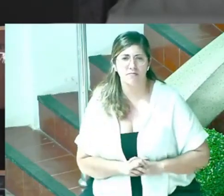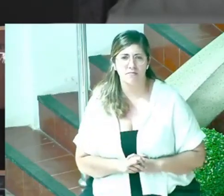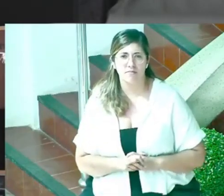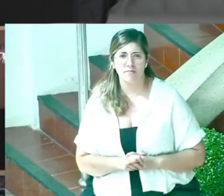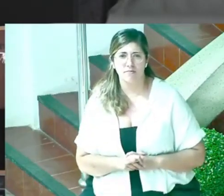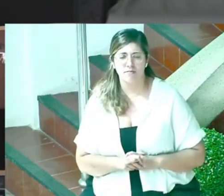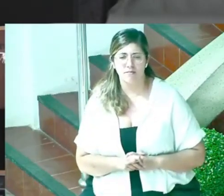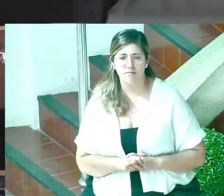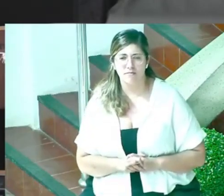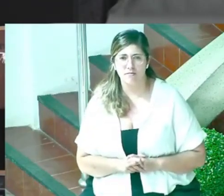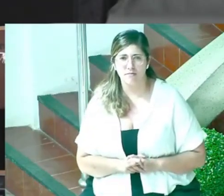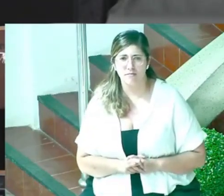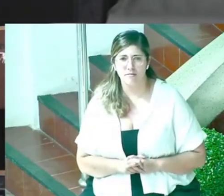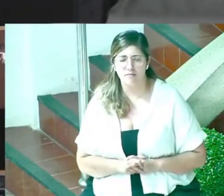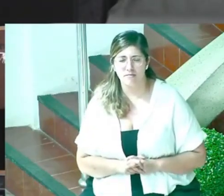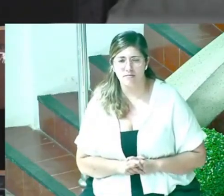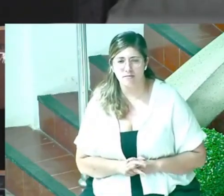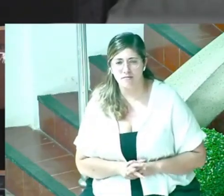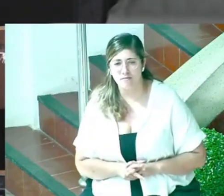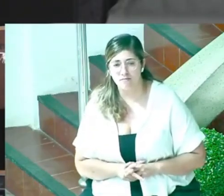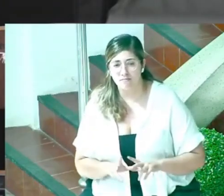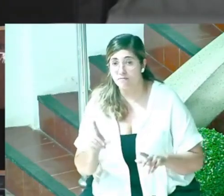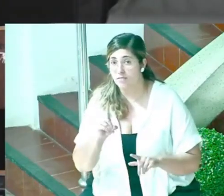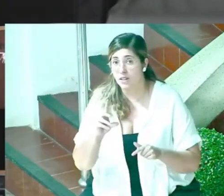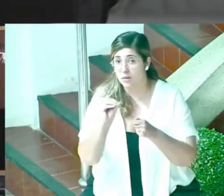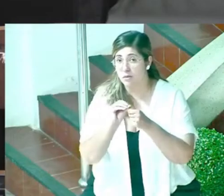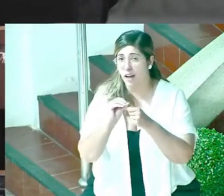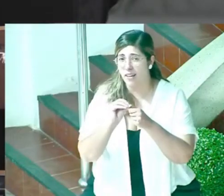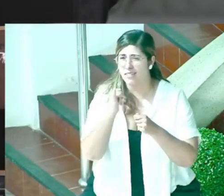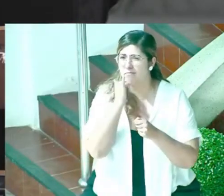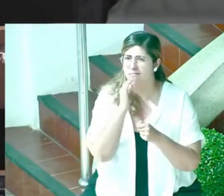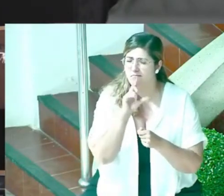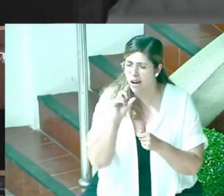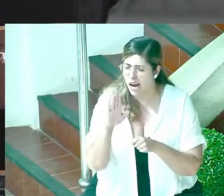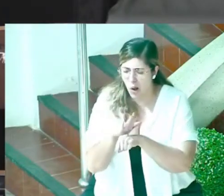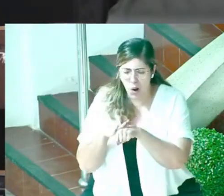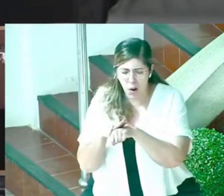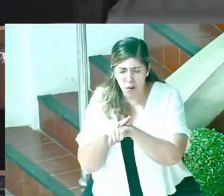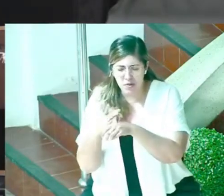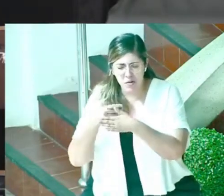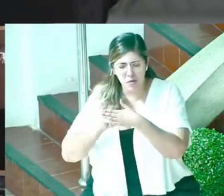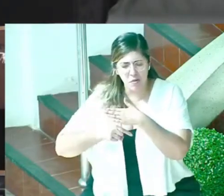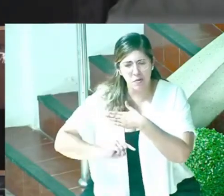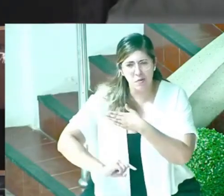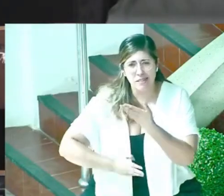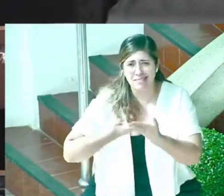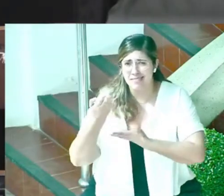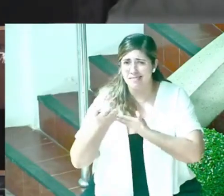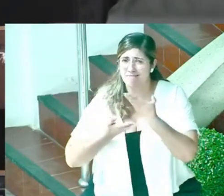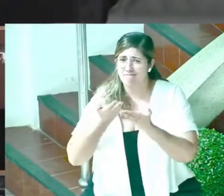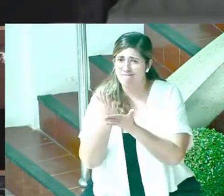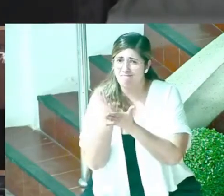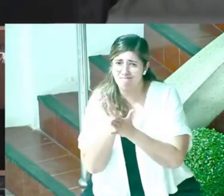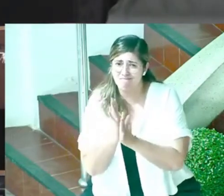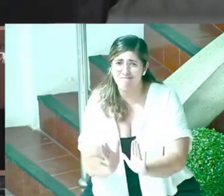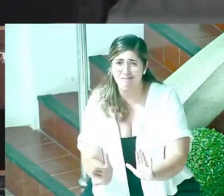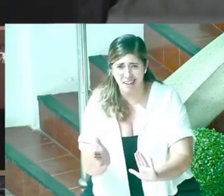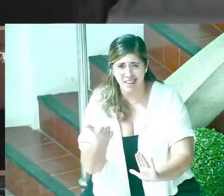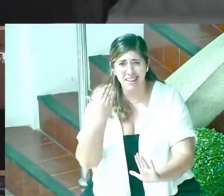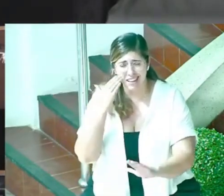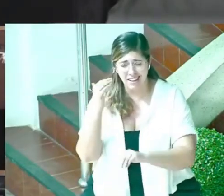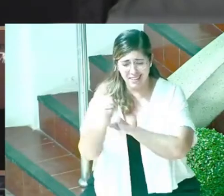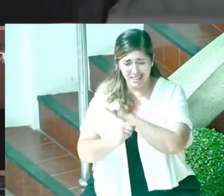ensina isso. O verso 14 diz, porque se perdoardes aos homens as suas ofensas, também vosso Pai Celeste